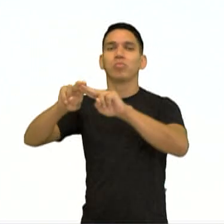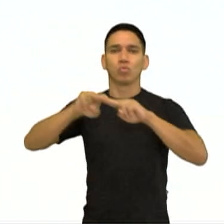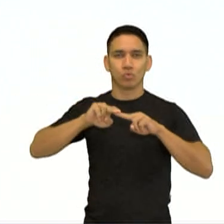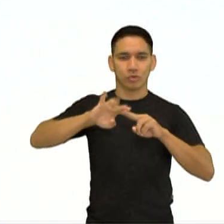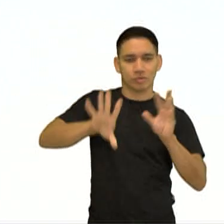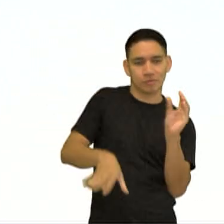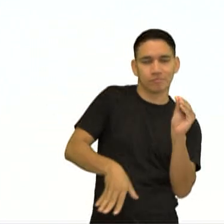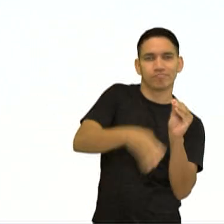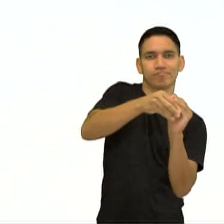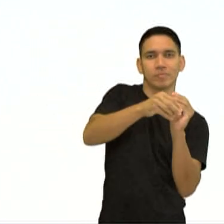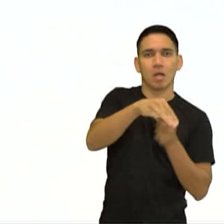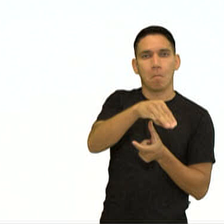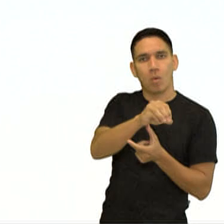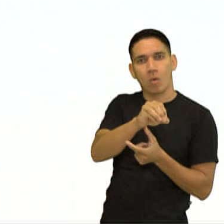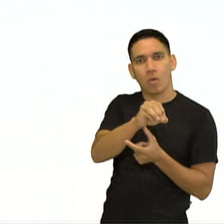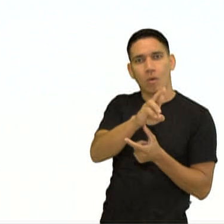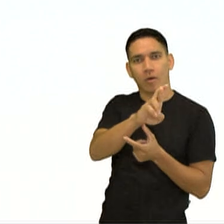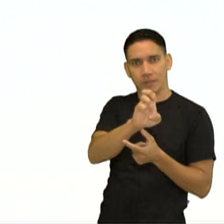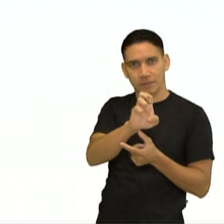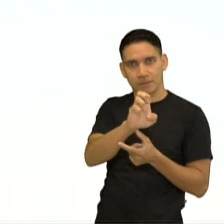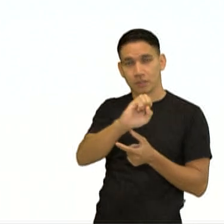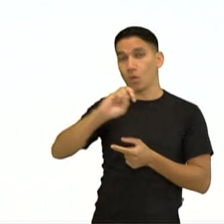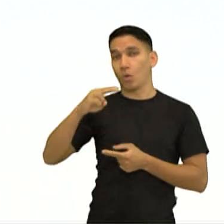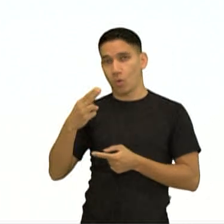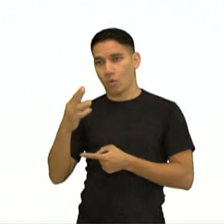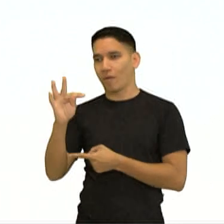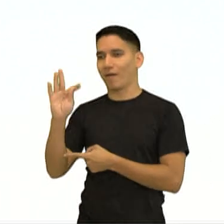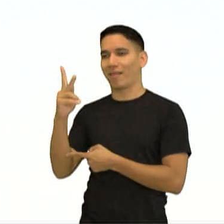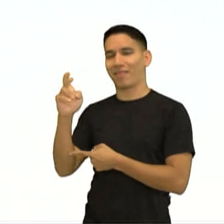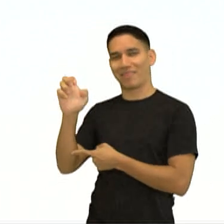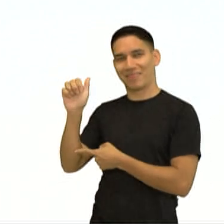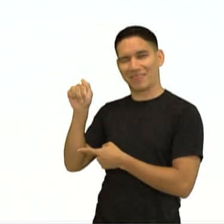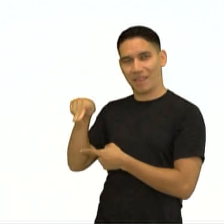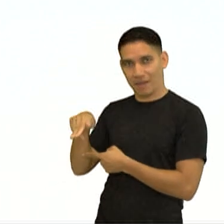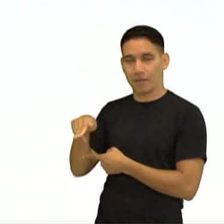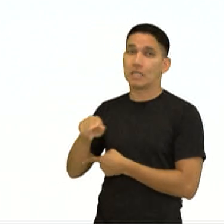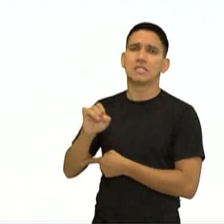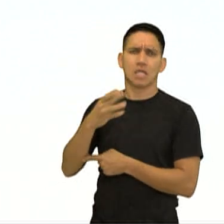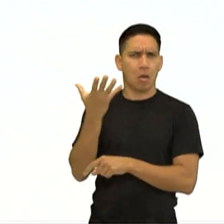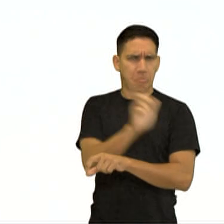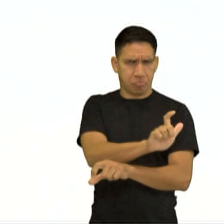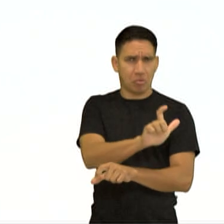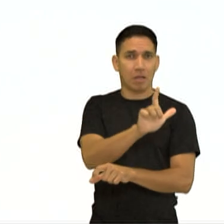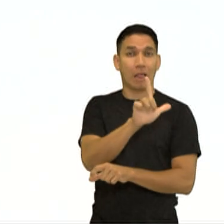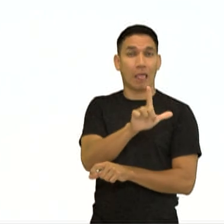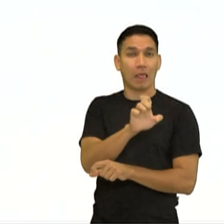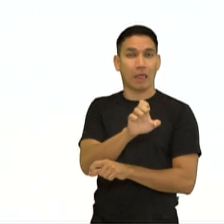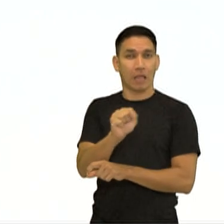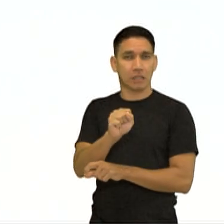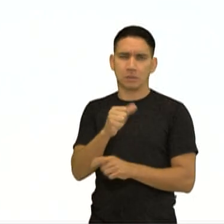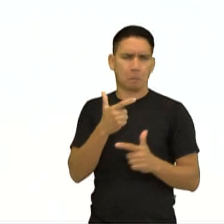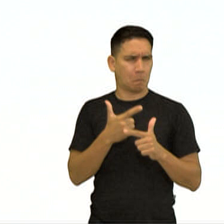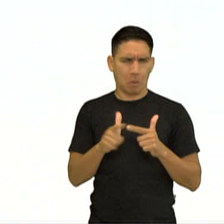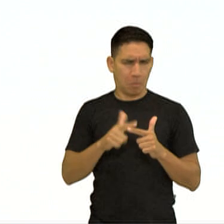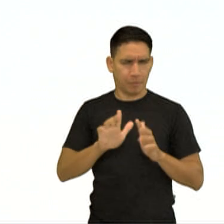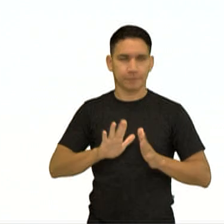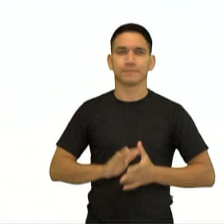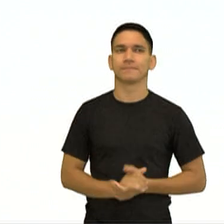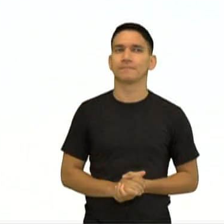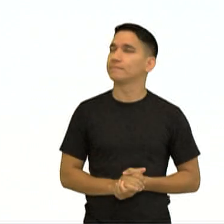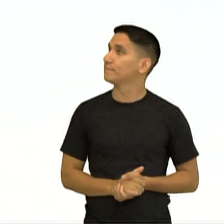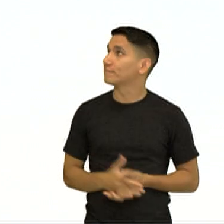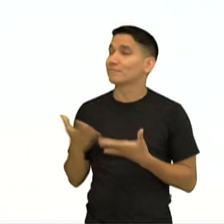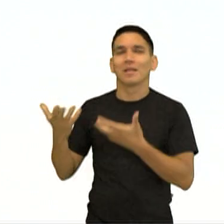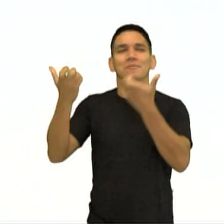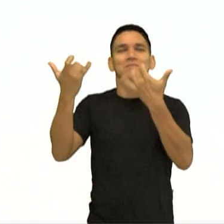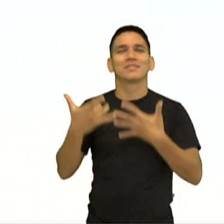than, ok? Se você colocou less, menos bonita aqui, também tá valendo, tá? Sem problema. Agora, bora falar um